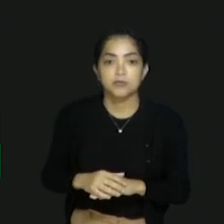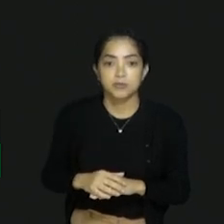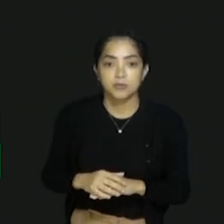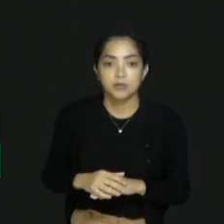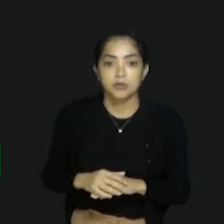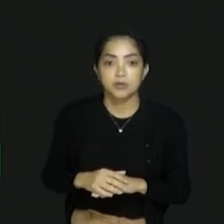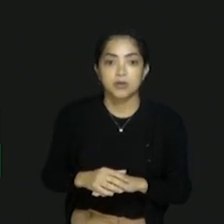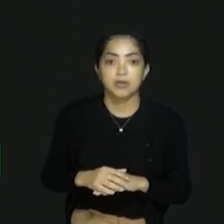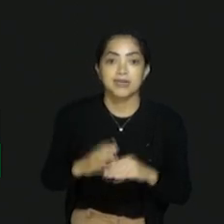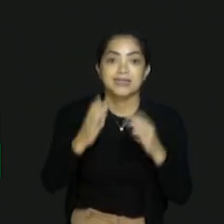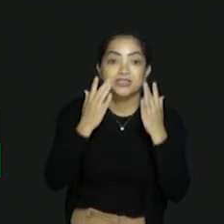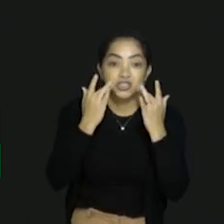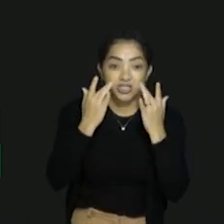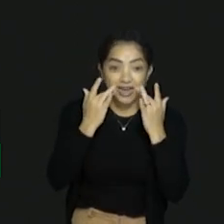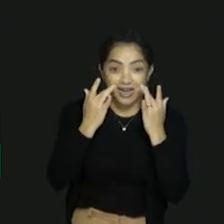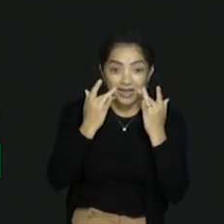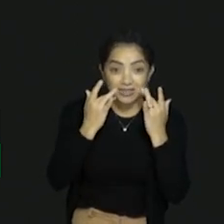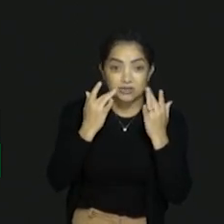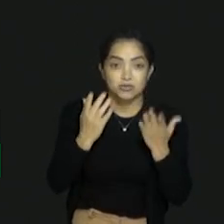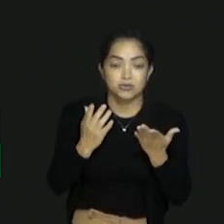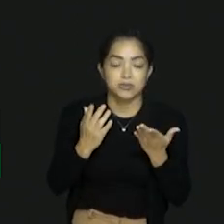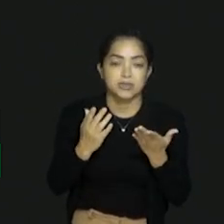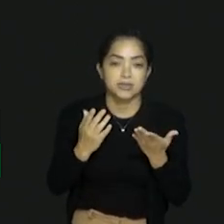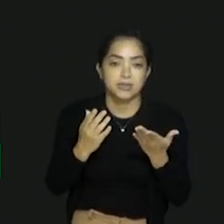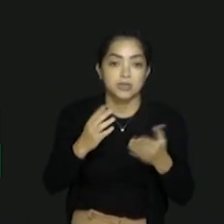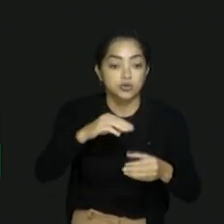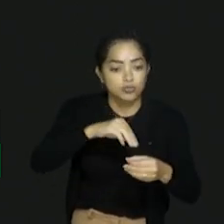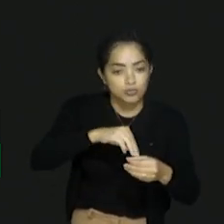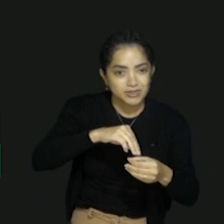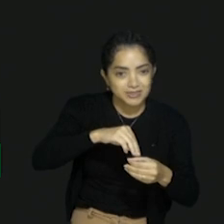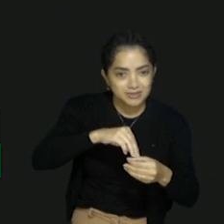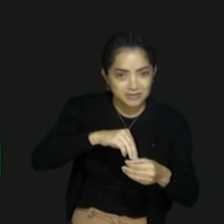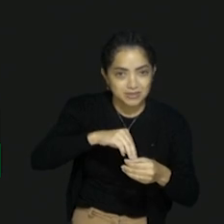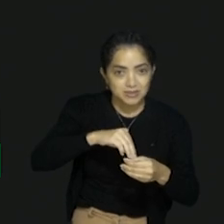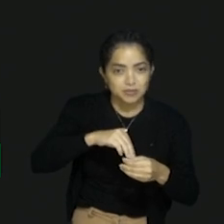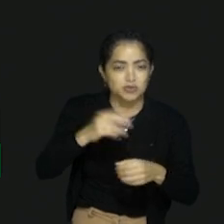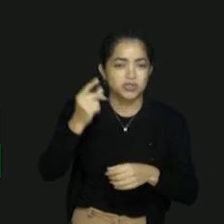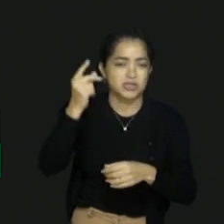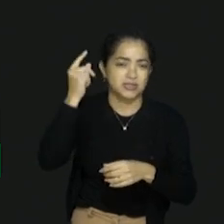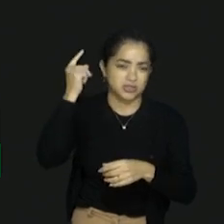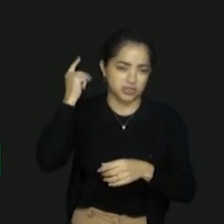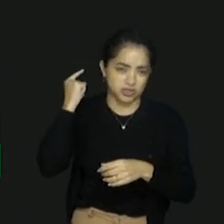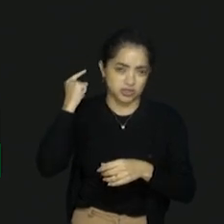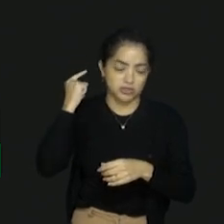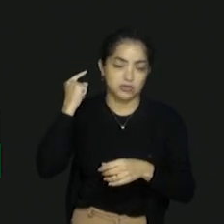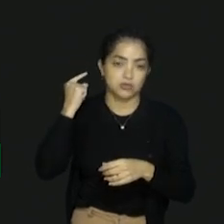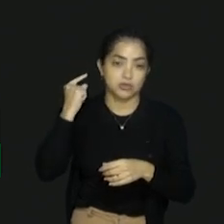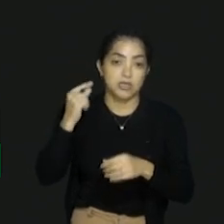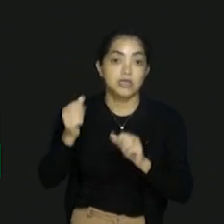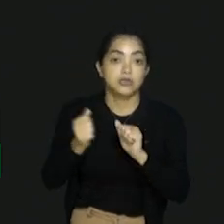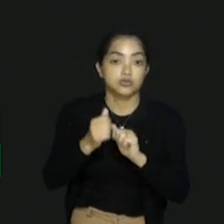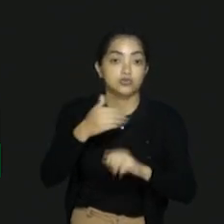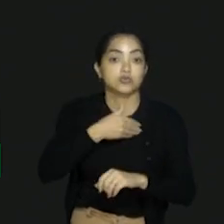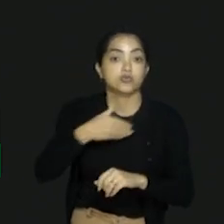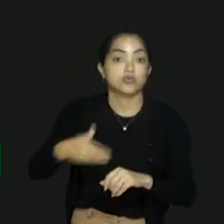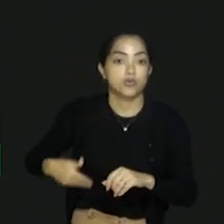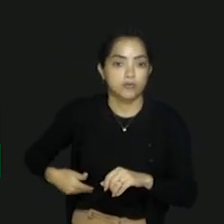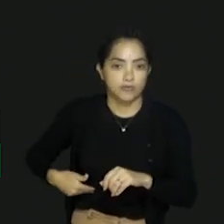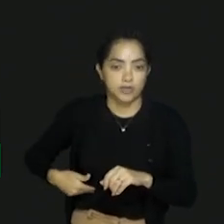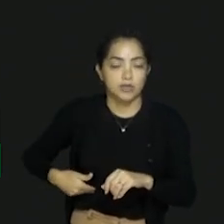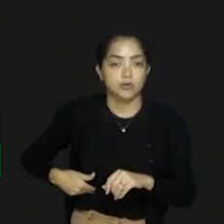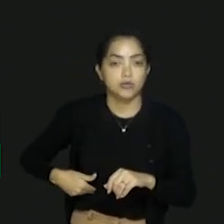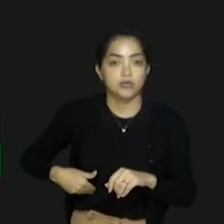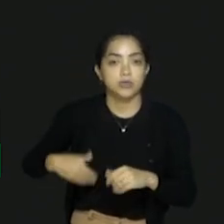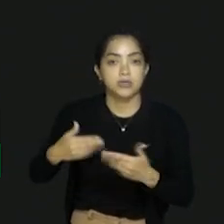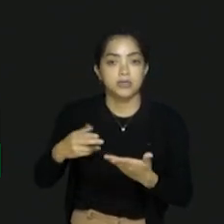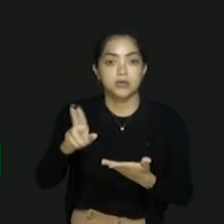um teatro municipal naquele espaço já o preto antigo existem uma mobilização da prefeitura de Joinville com o governo do estado para que possam fazer